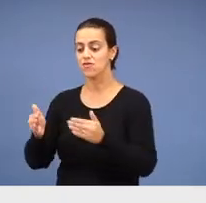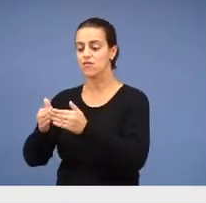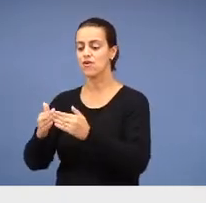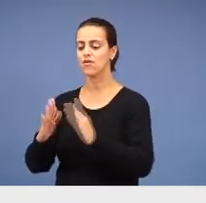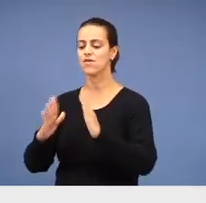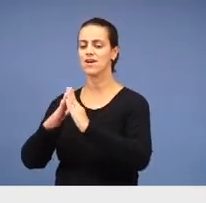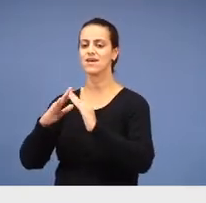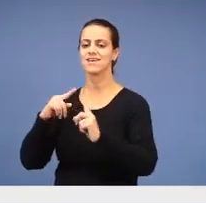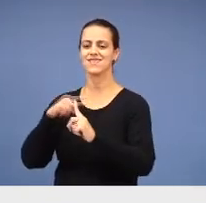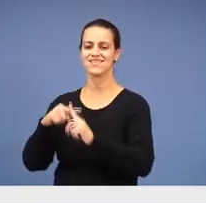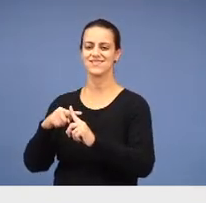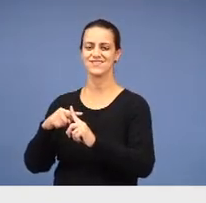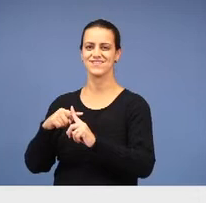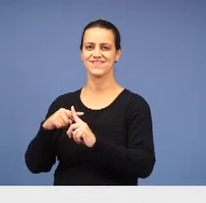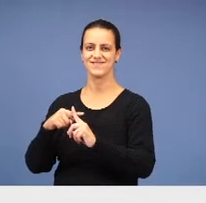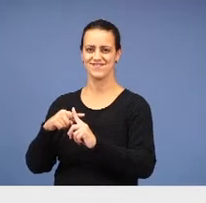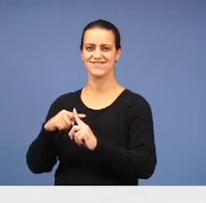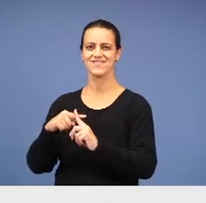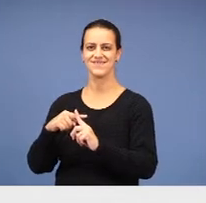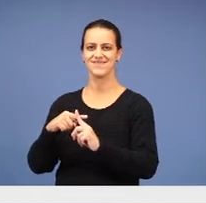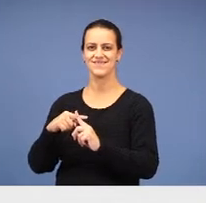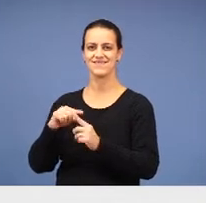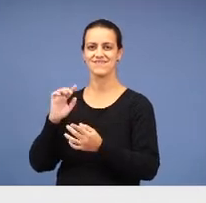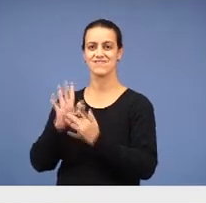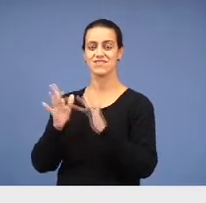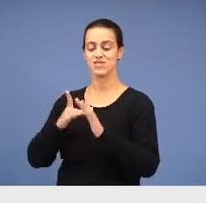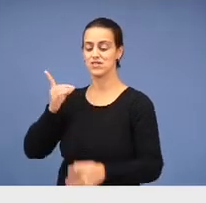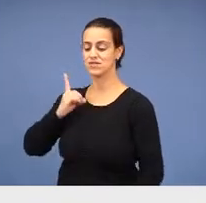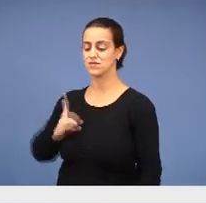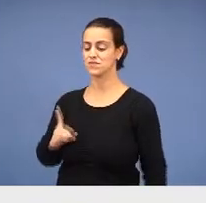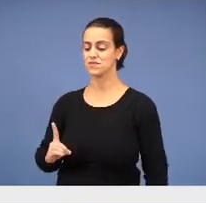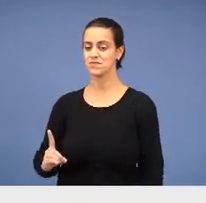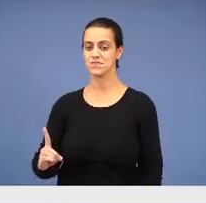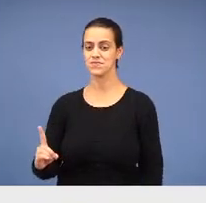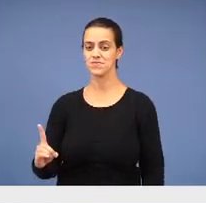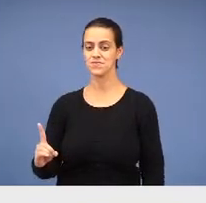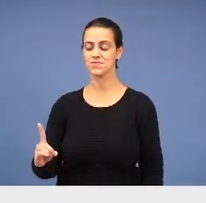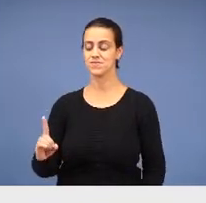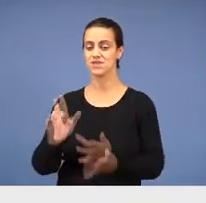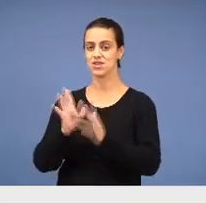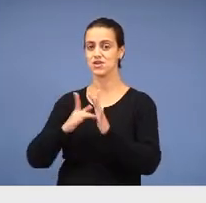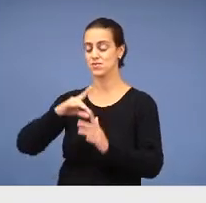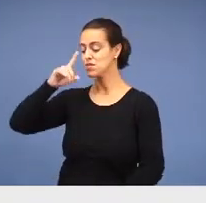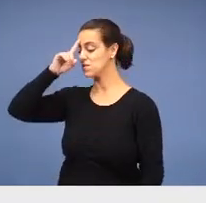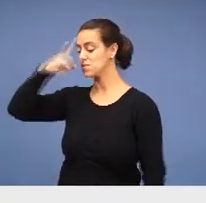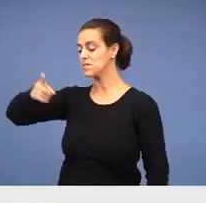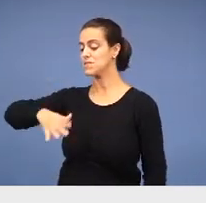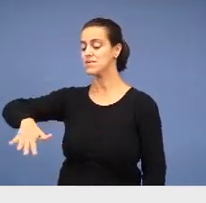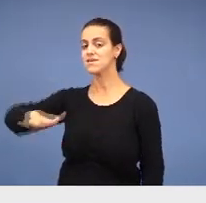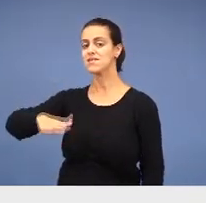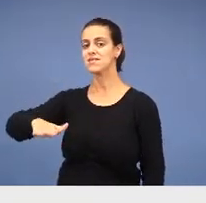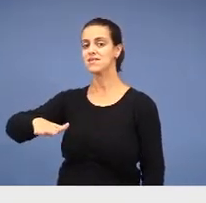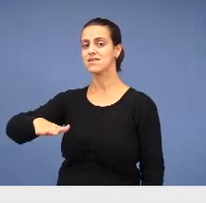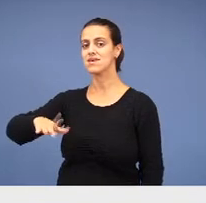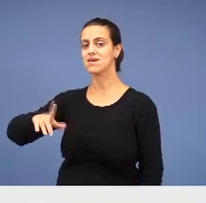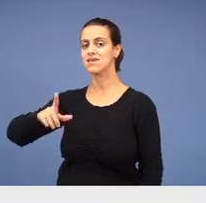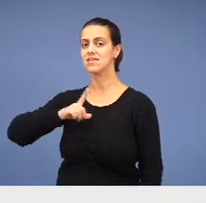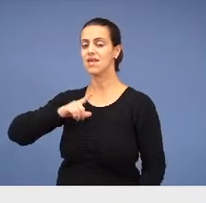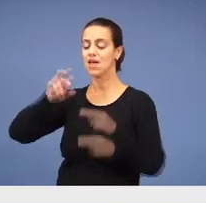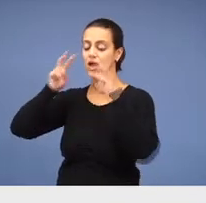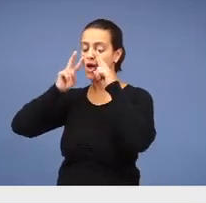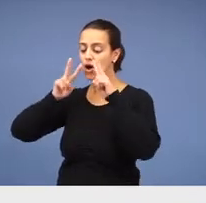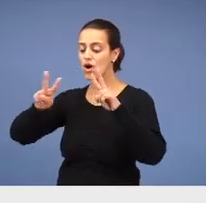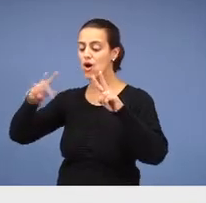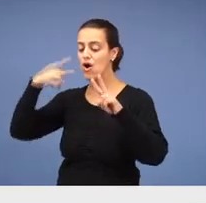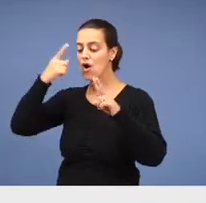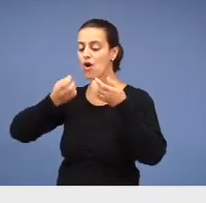Jesus entrando, porque ele é o Senhor da igreja. Ele tem olhos, como chama de, para ver onde está a doença. E ele tem o